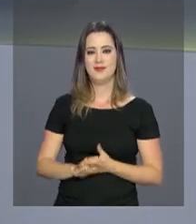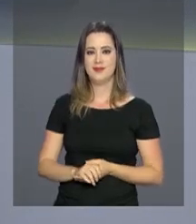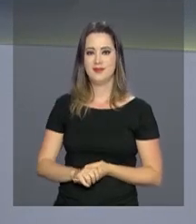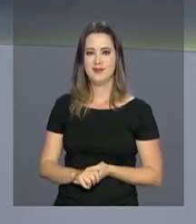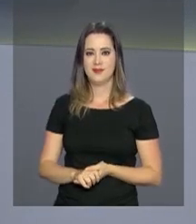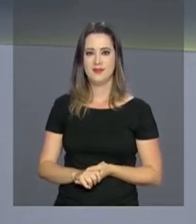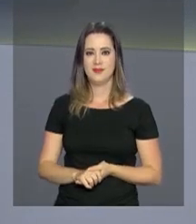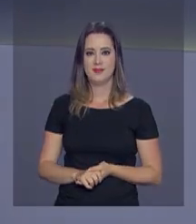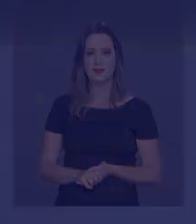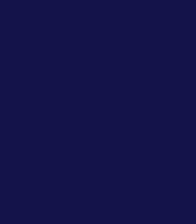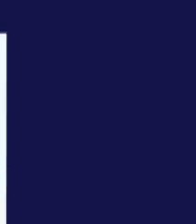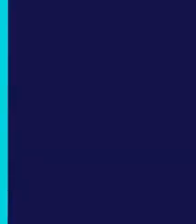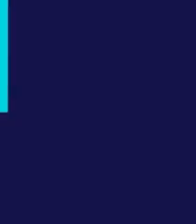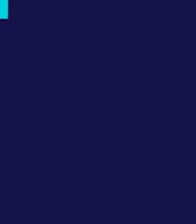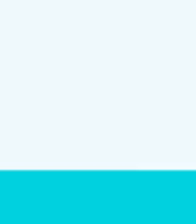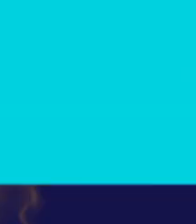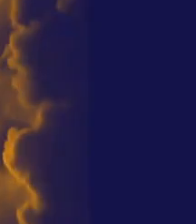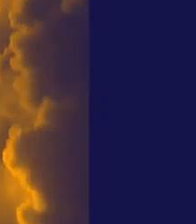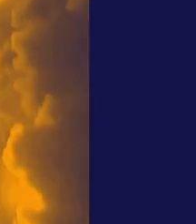federal